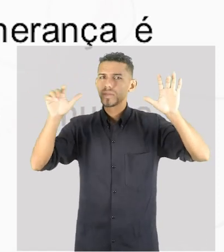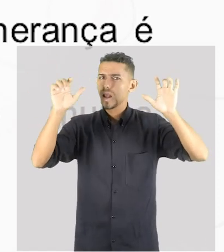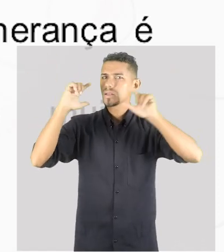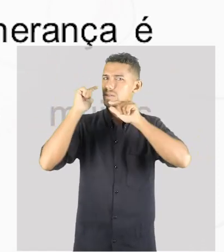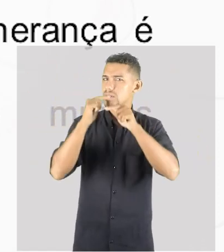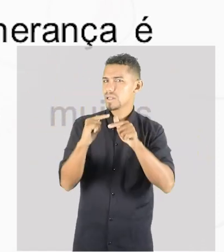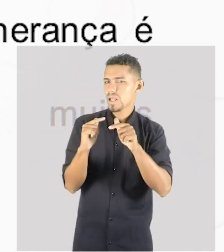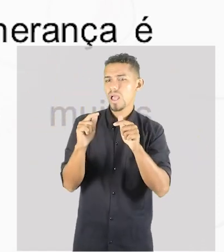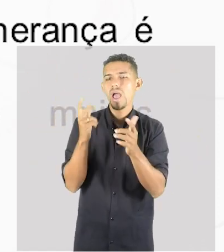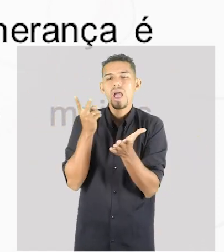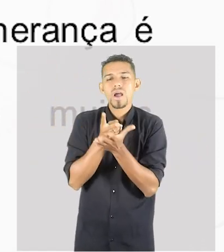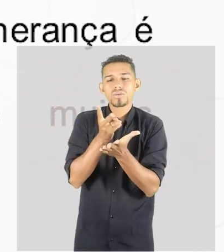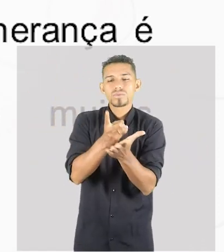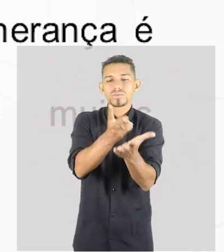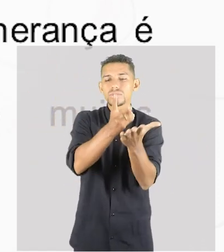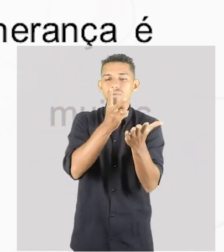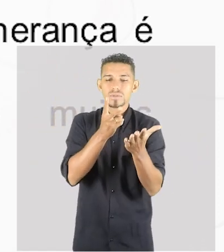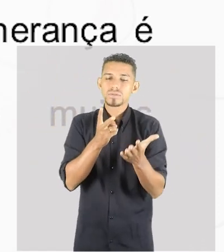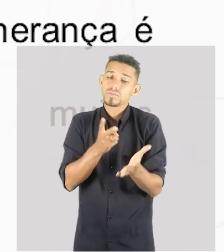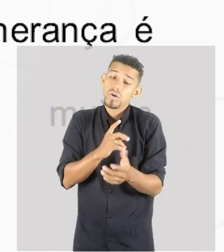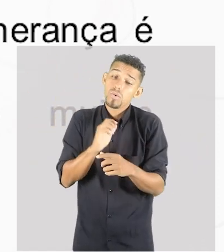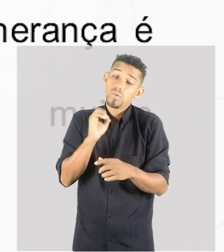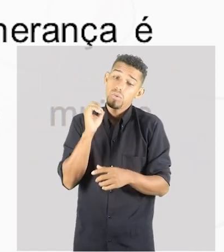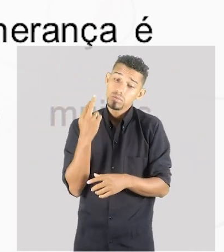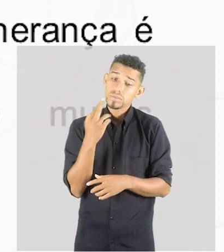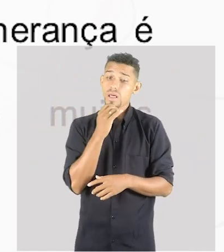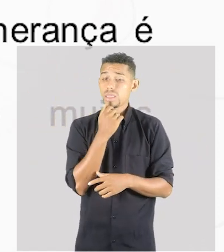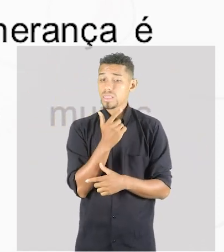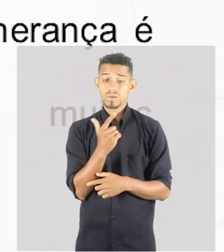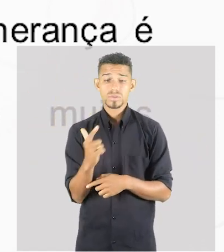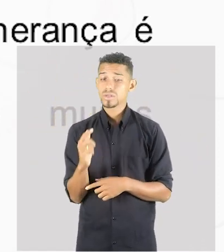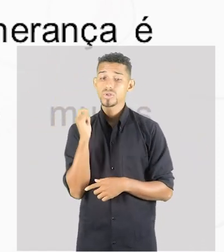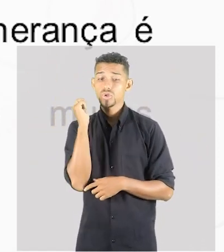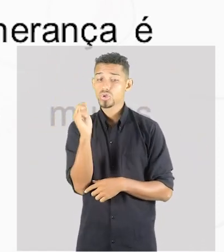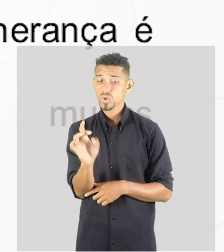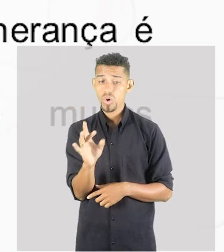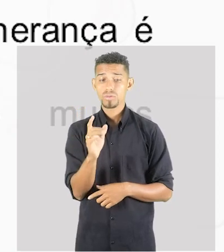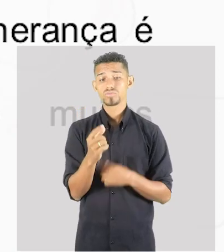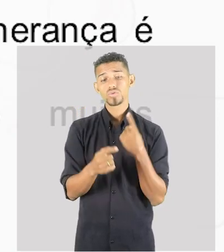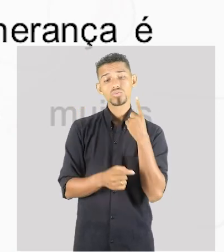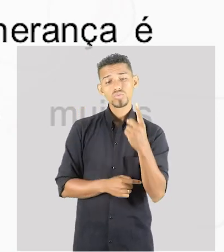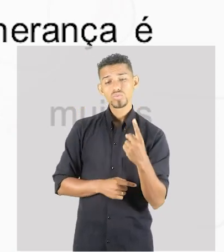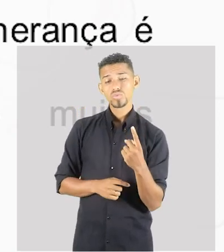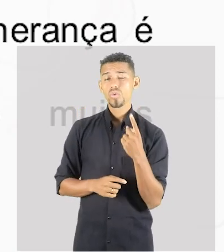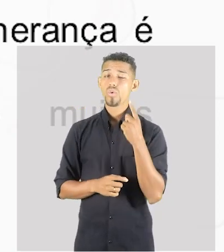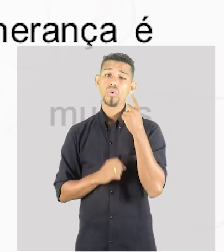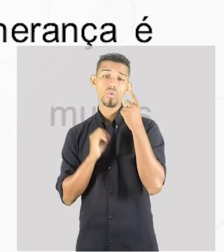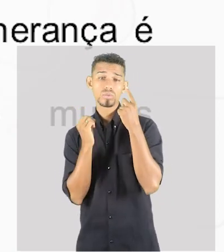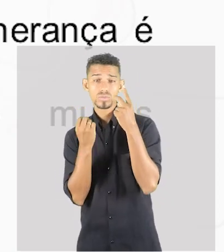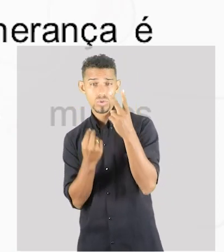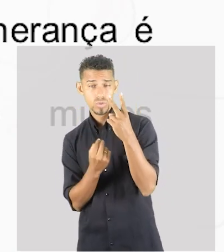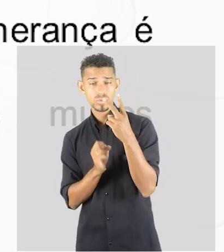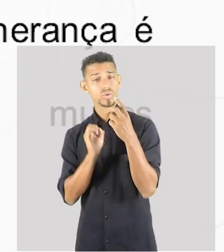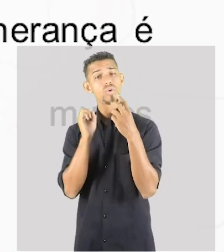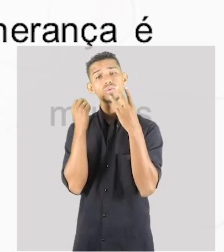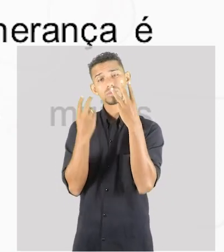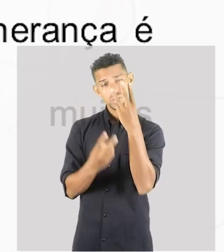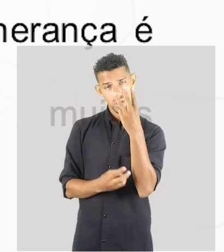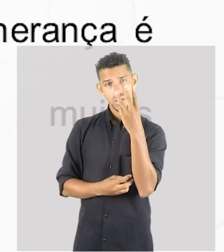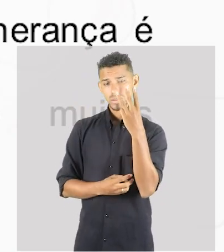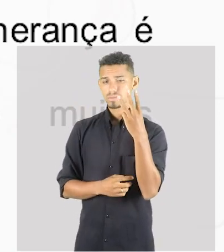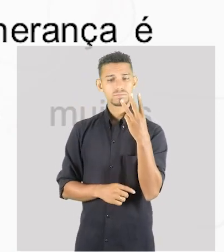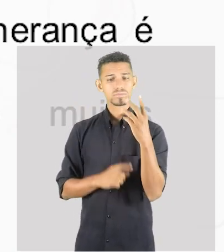herança é contínua, ou seja, não existem apenas 1, 2 ou 3 tipos de